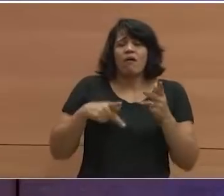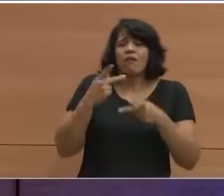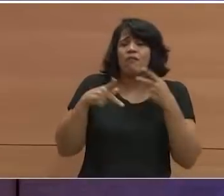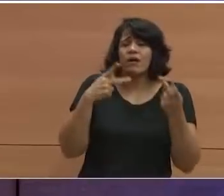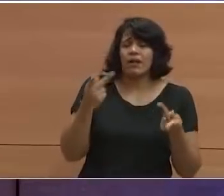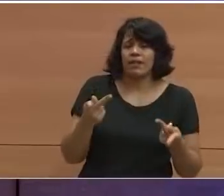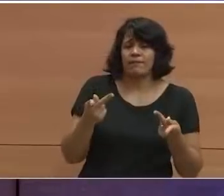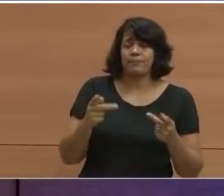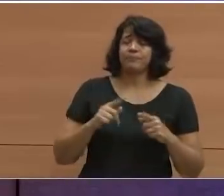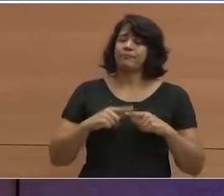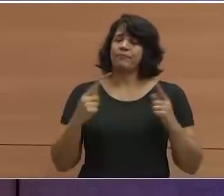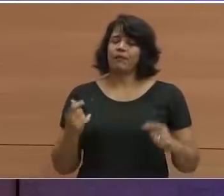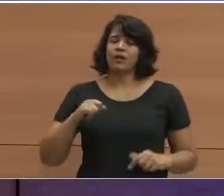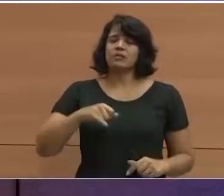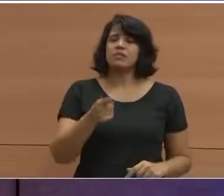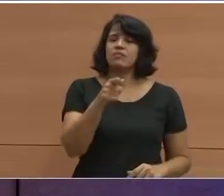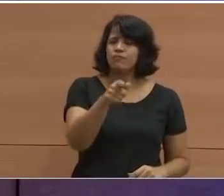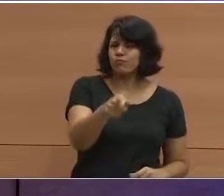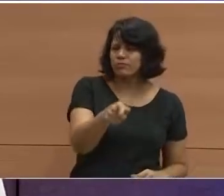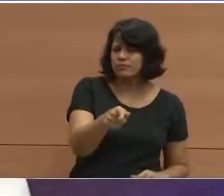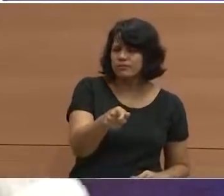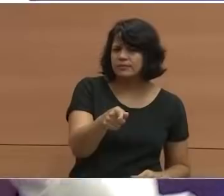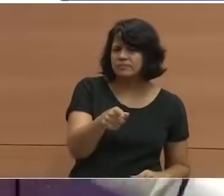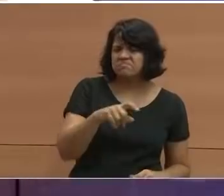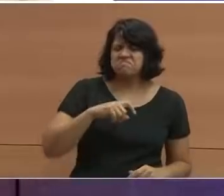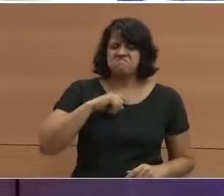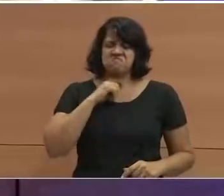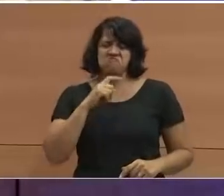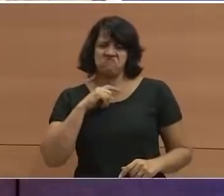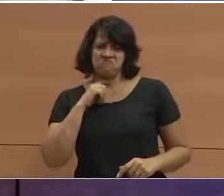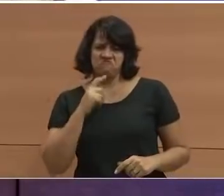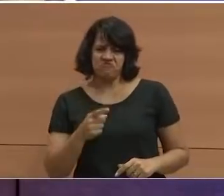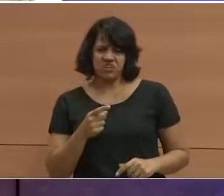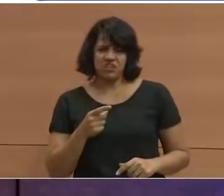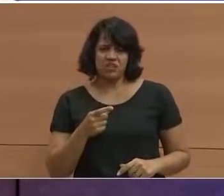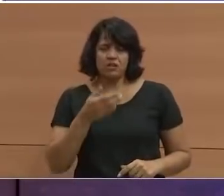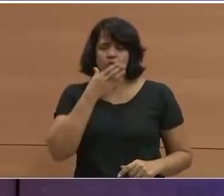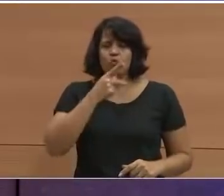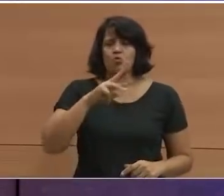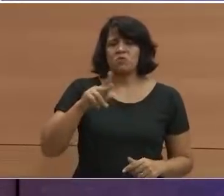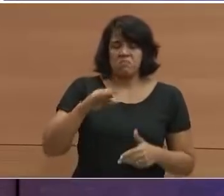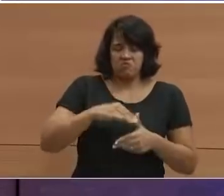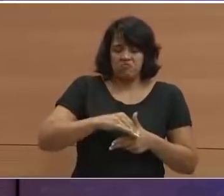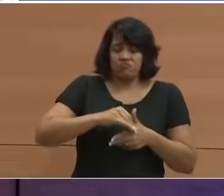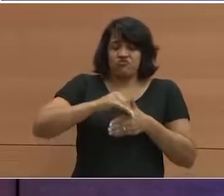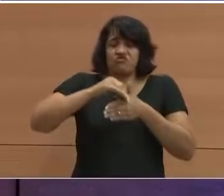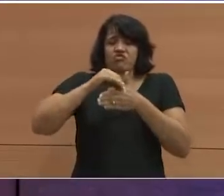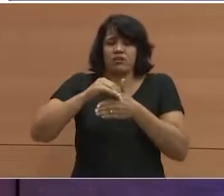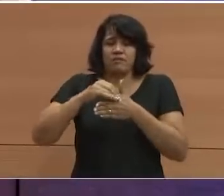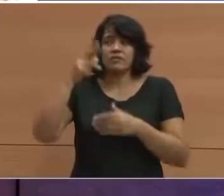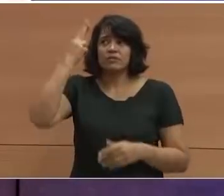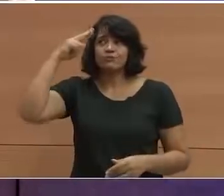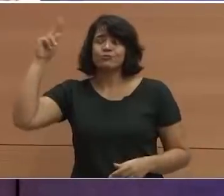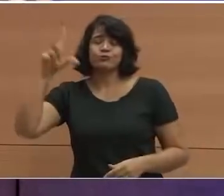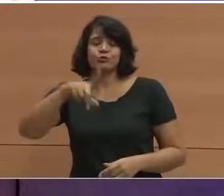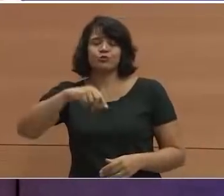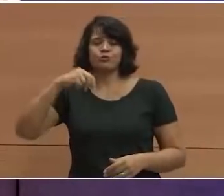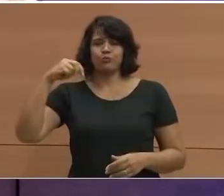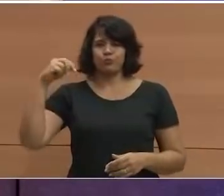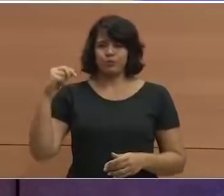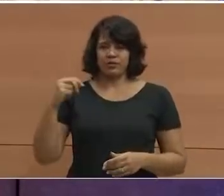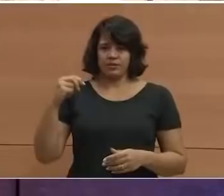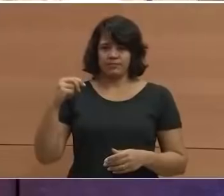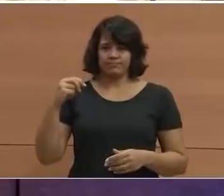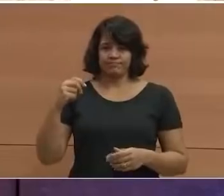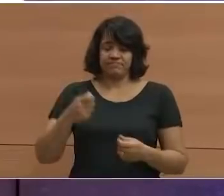do ministro que Deus pôs à nossa frente, irmãos, Satanás semeia um monte de mentiras e coisas, problemas